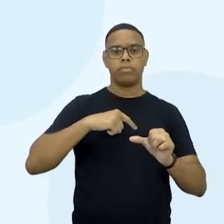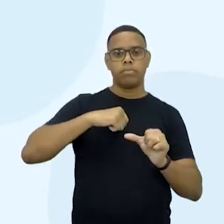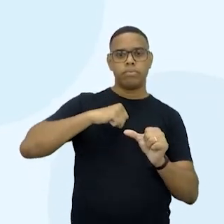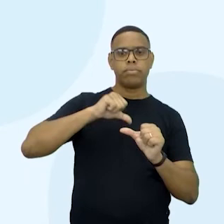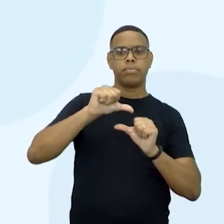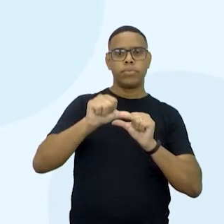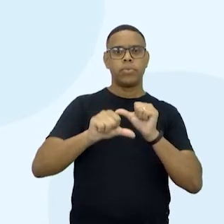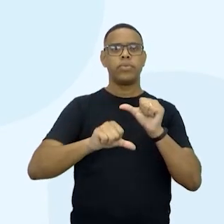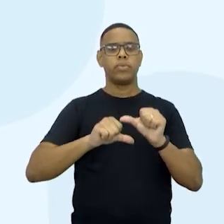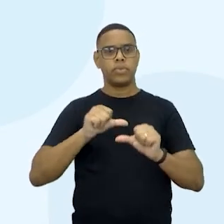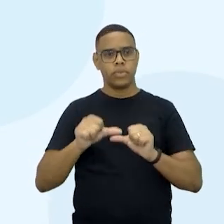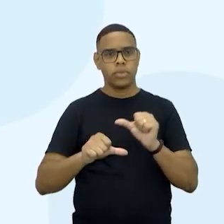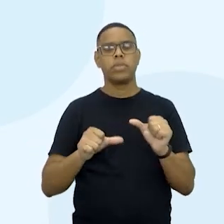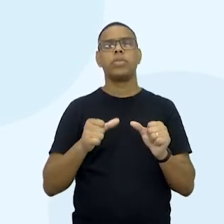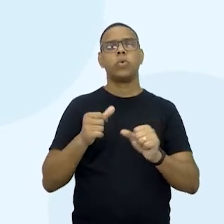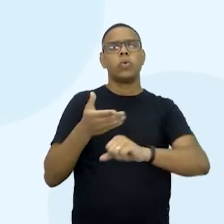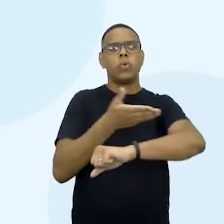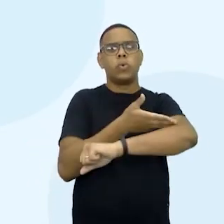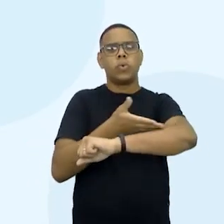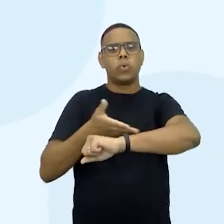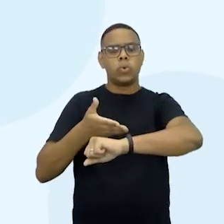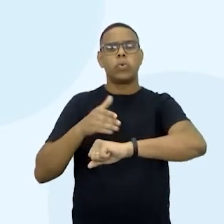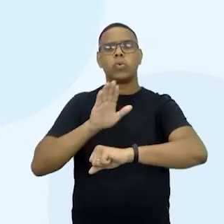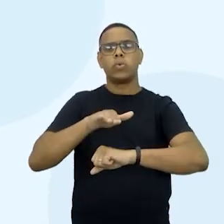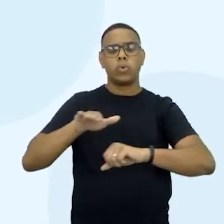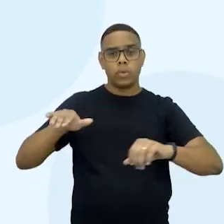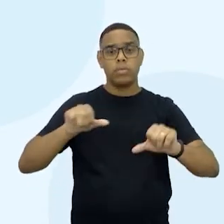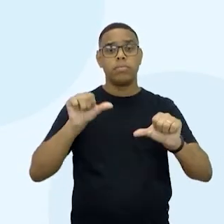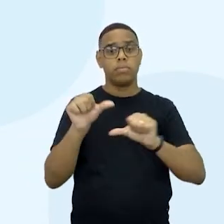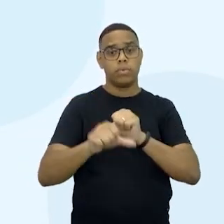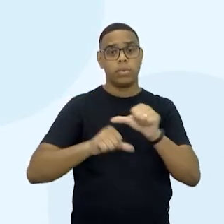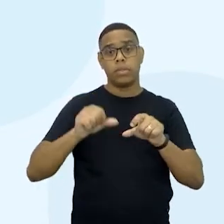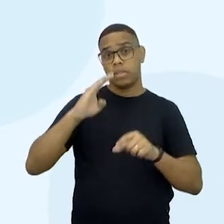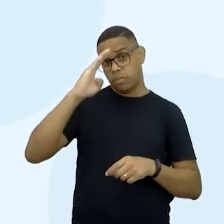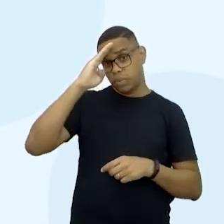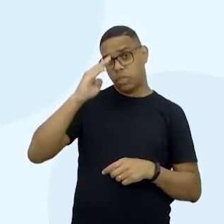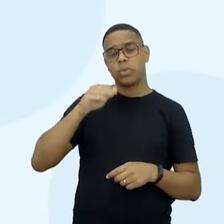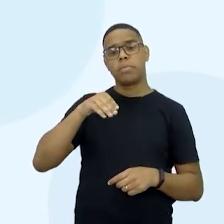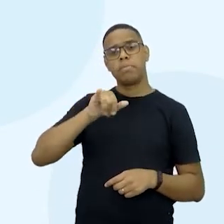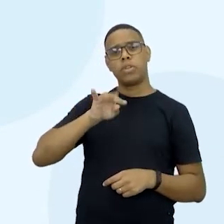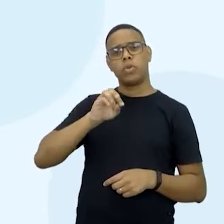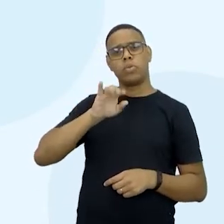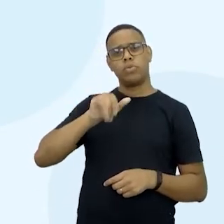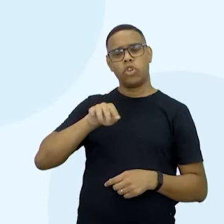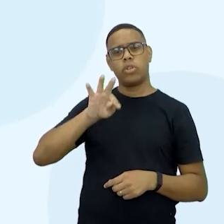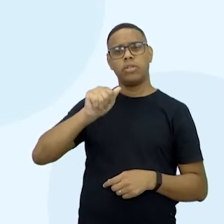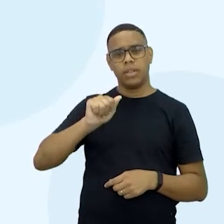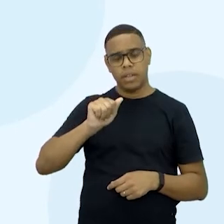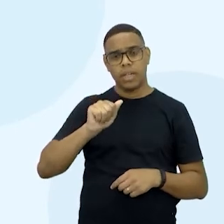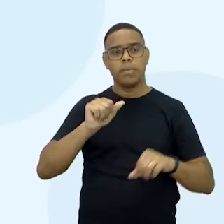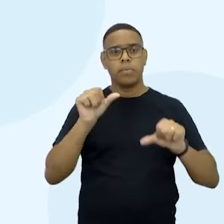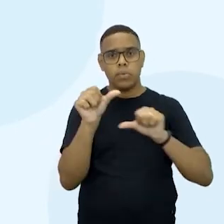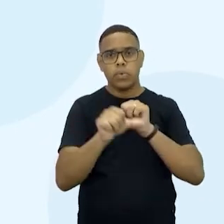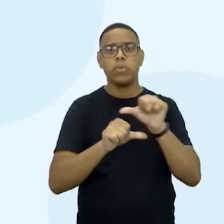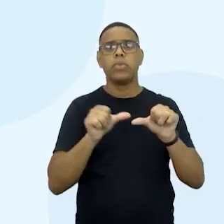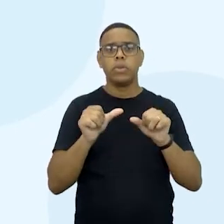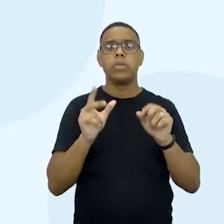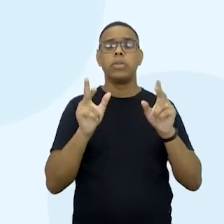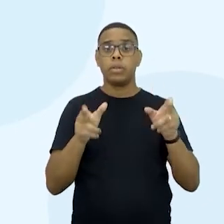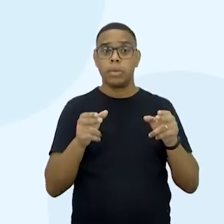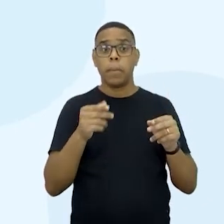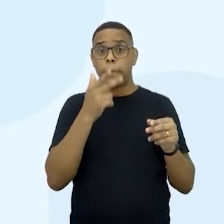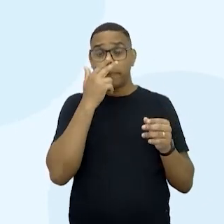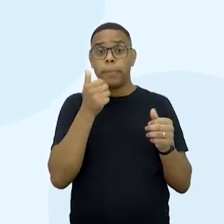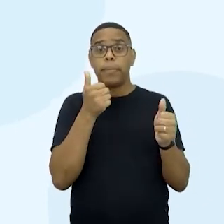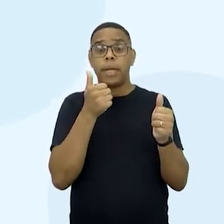uma mudança ali de Hábito e principalmente uma mudança da microbiota se aproximando então da